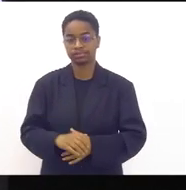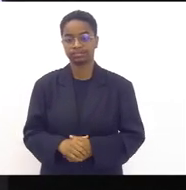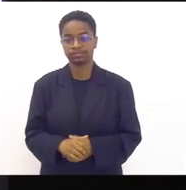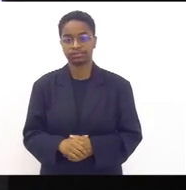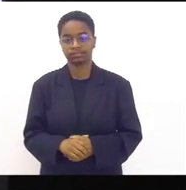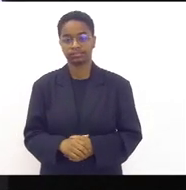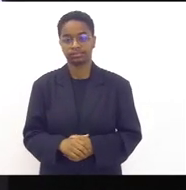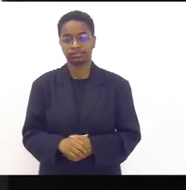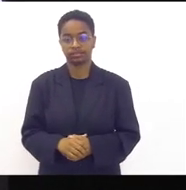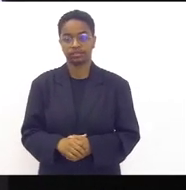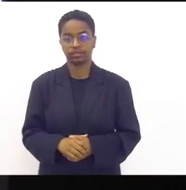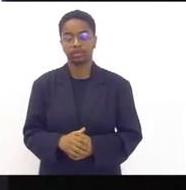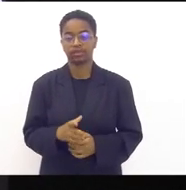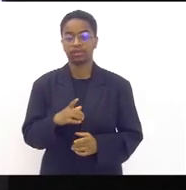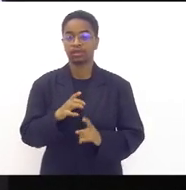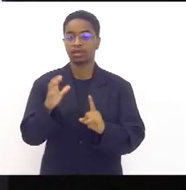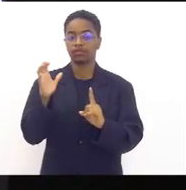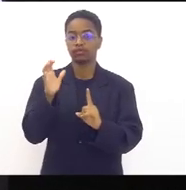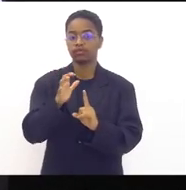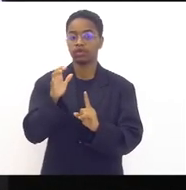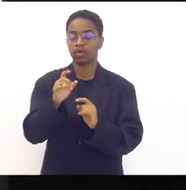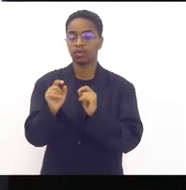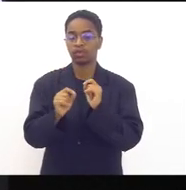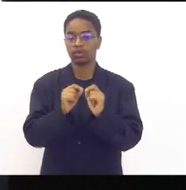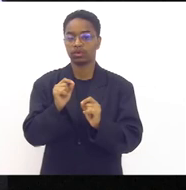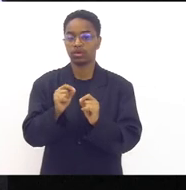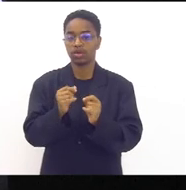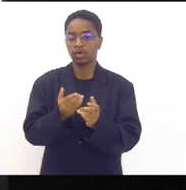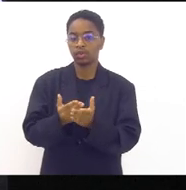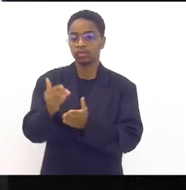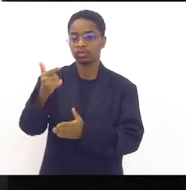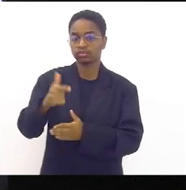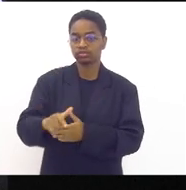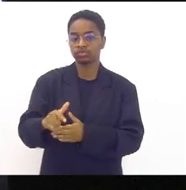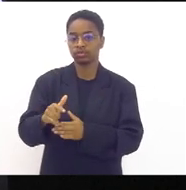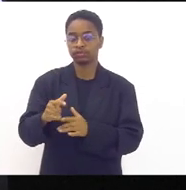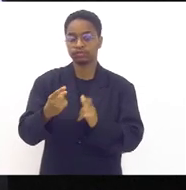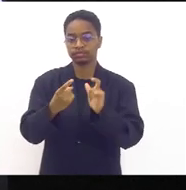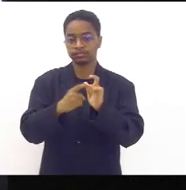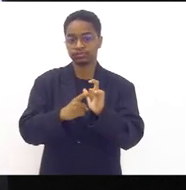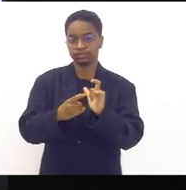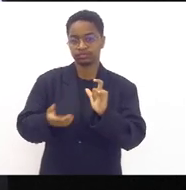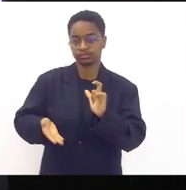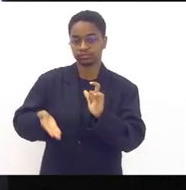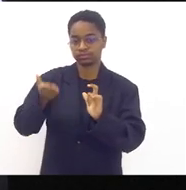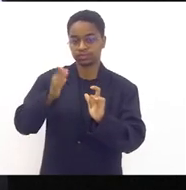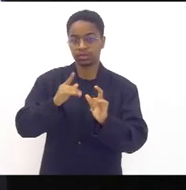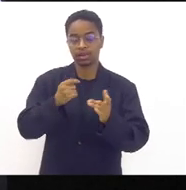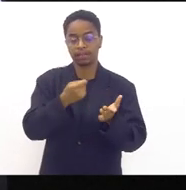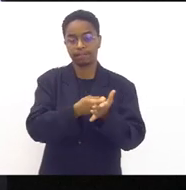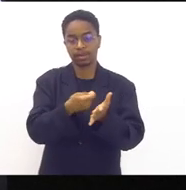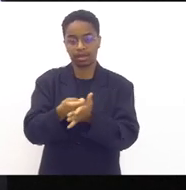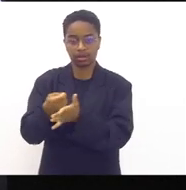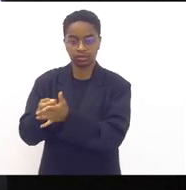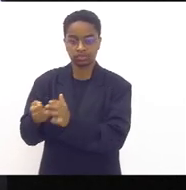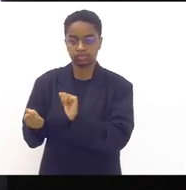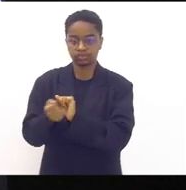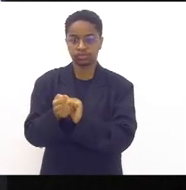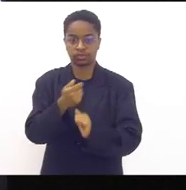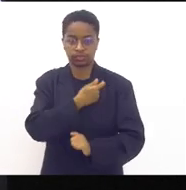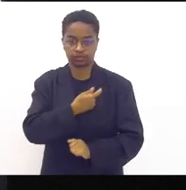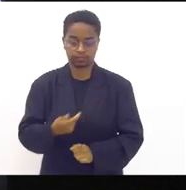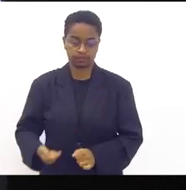muito influenciado pela retomada do serviço da dívida, né, dos pagamentos da dívida com o governo federal,